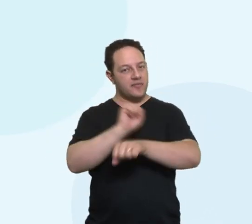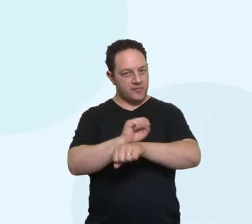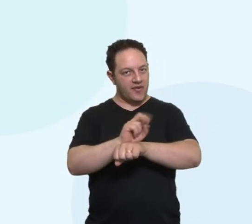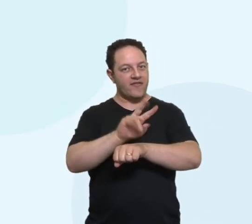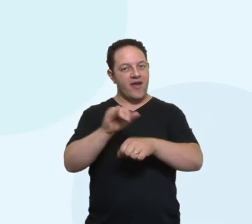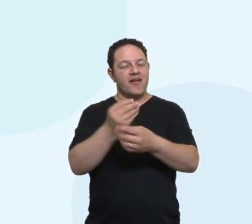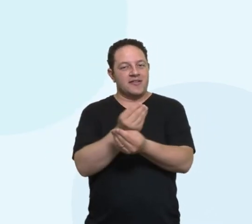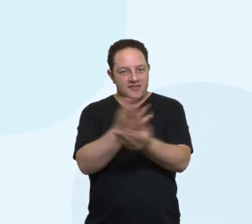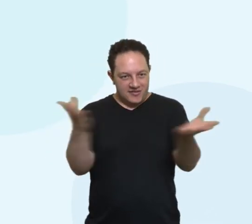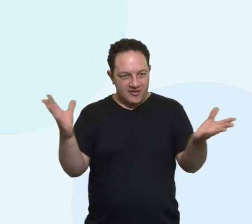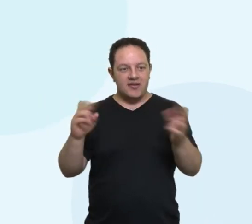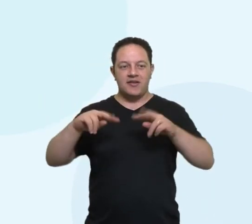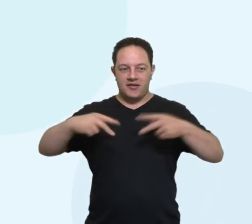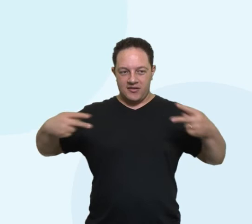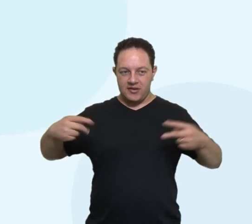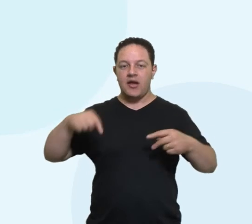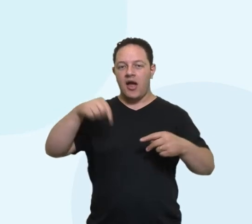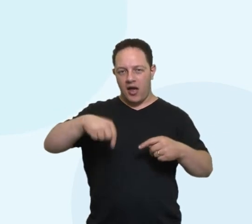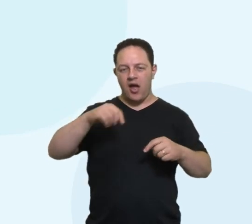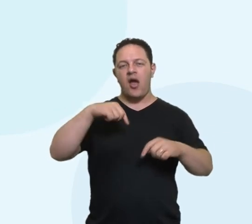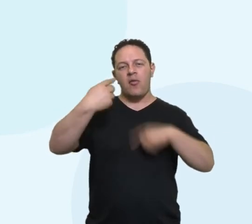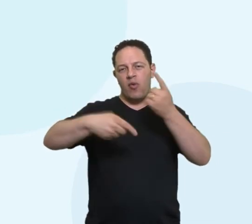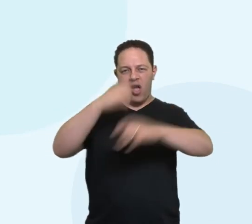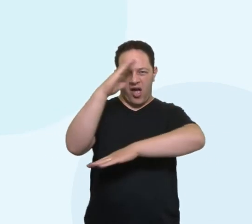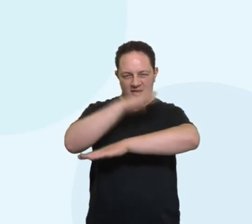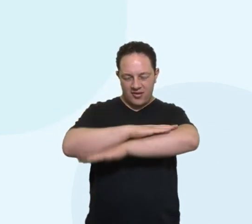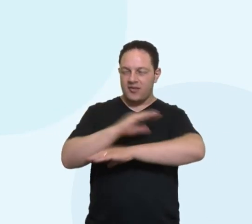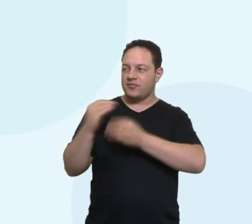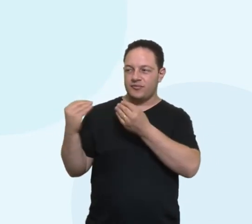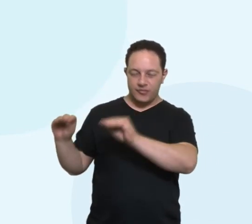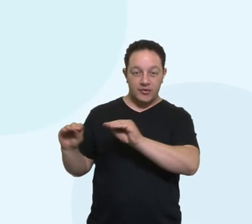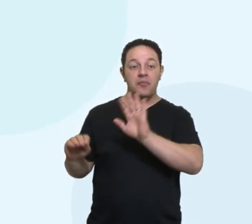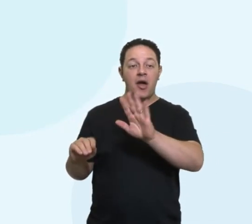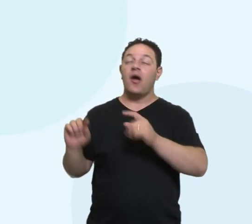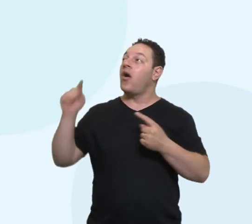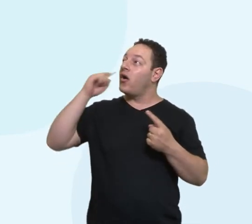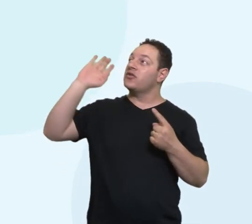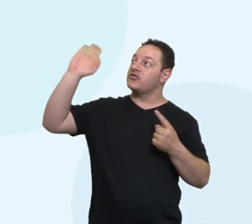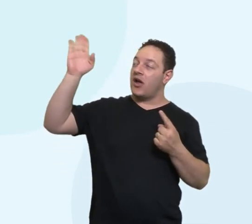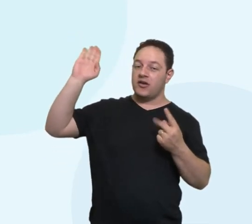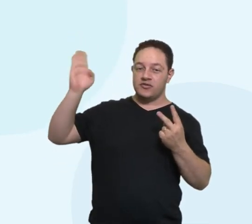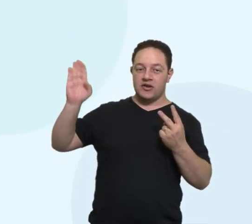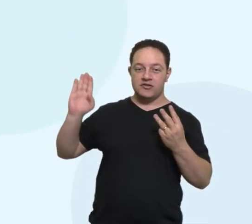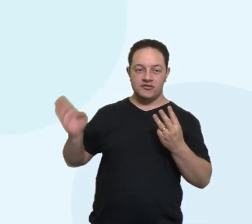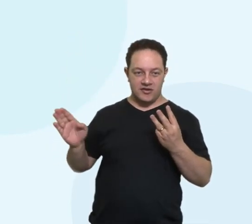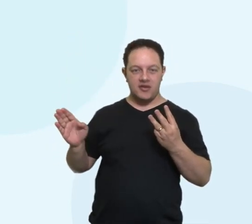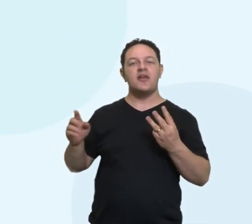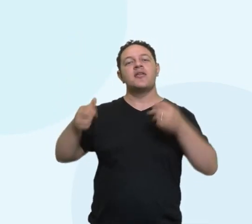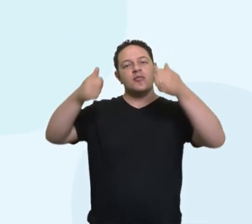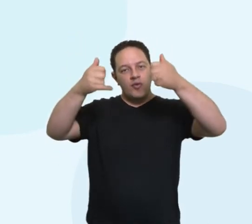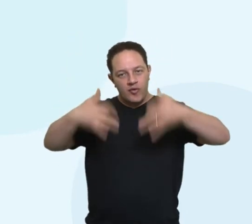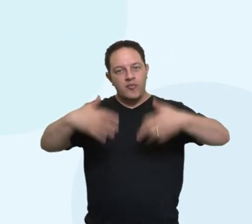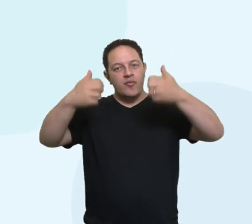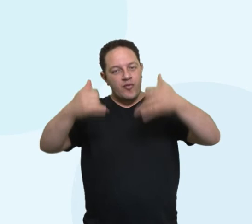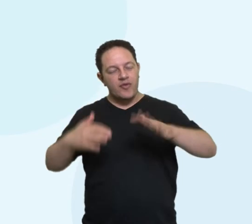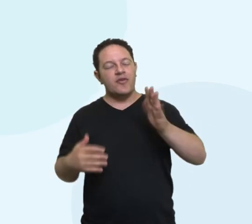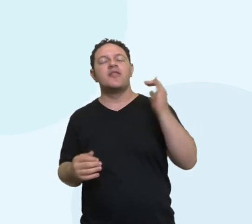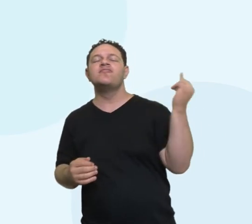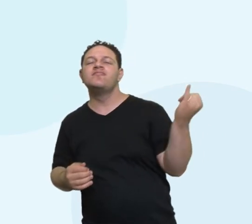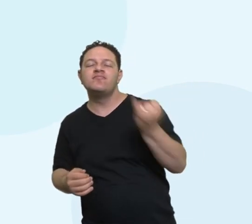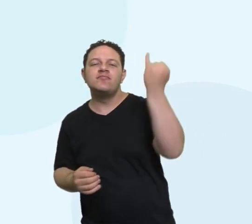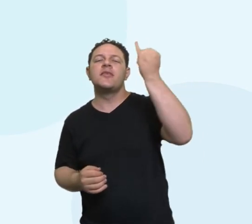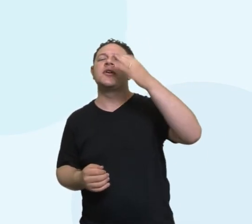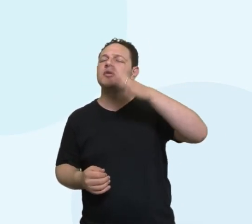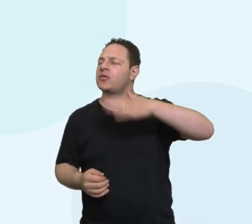aí no repositório até o final do dia mas as outras a gente já comentou aí bastante sobre essa importância aí